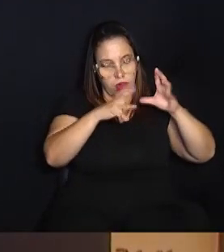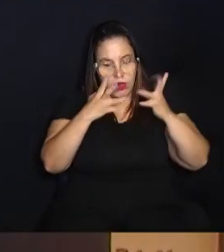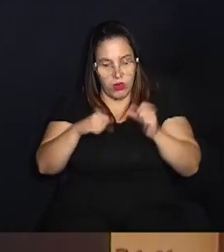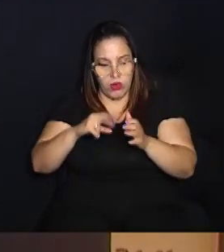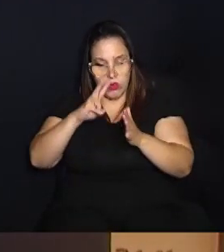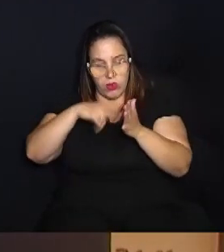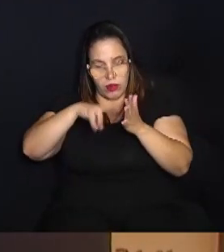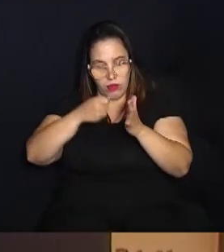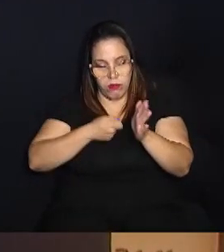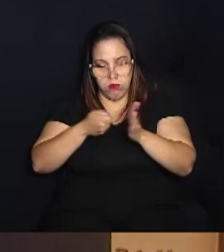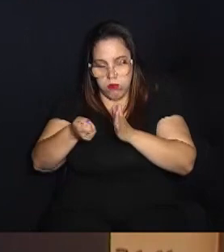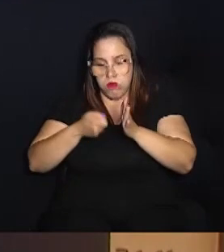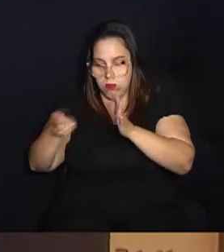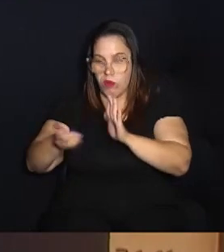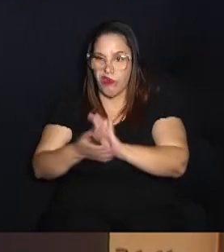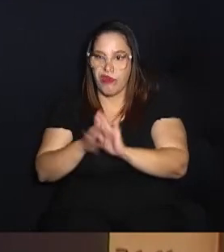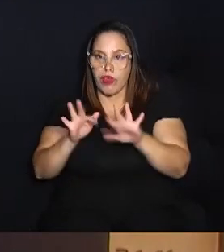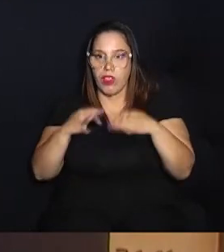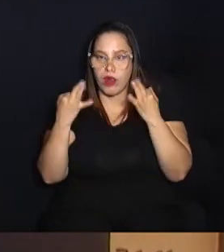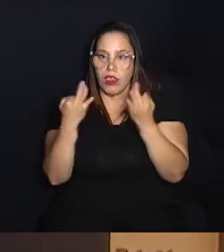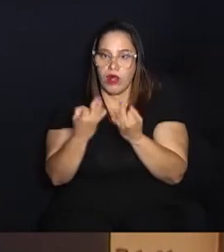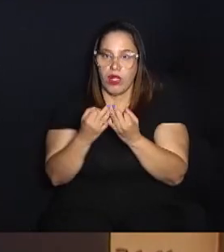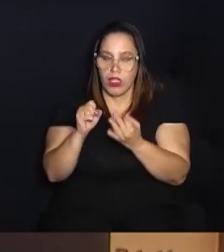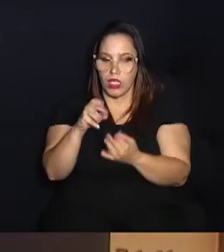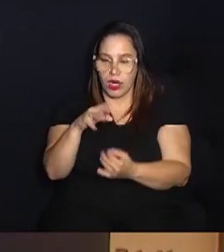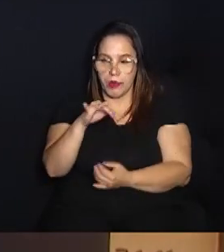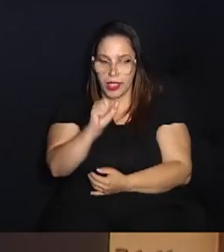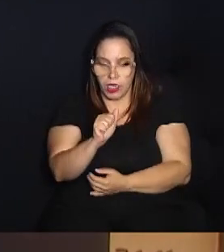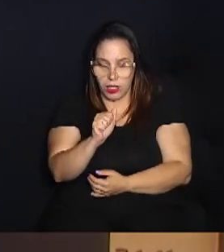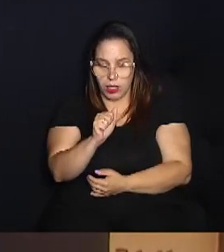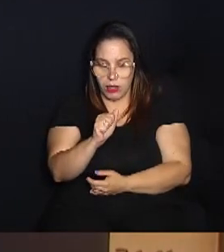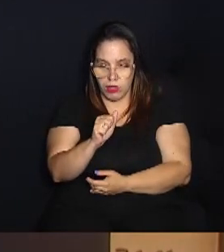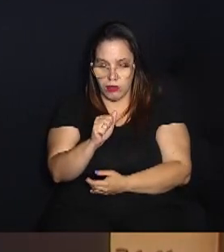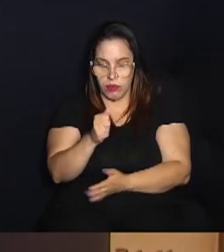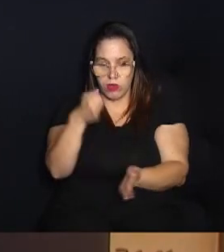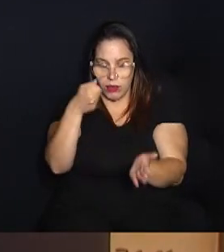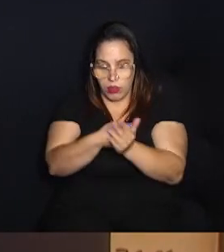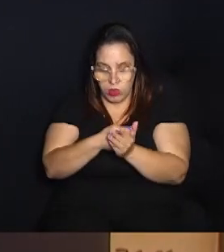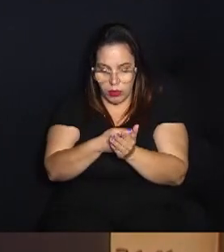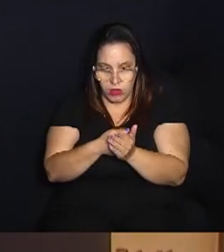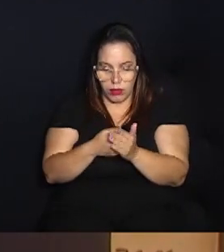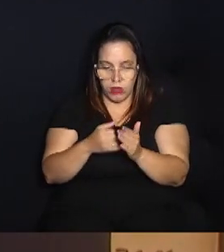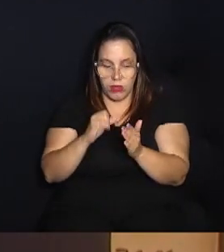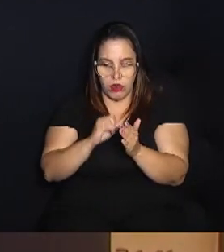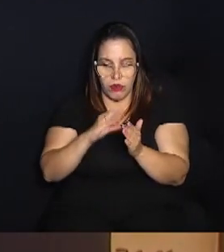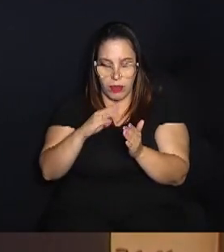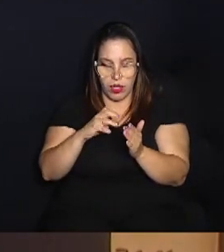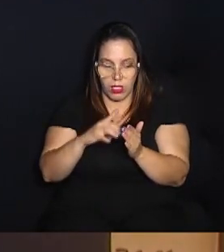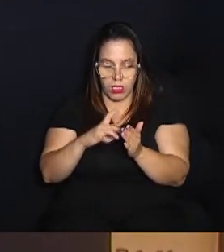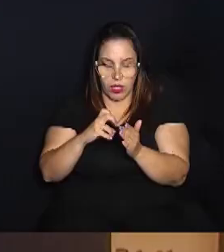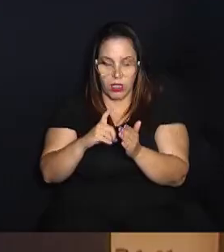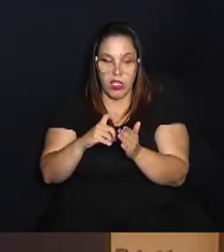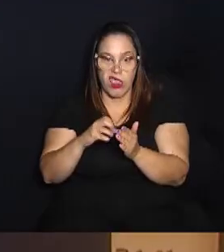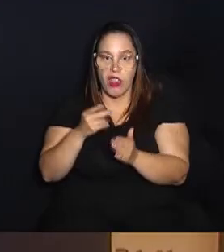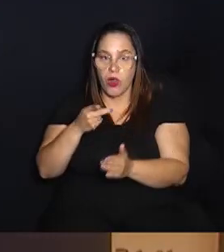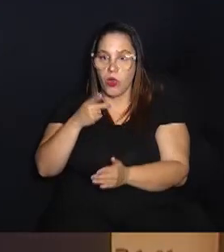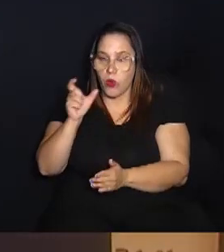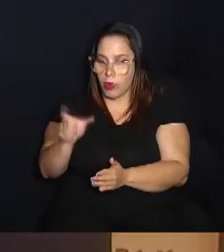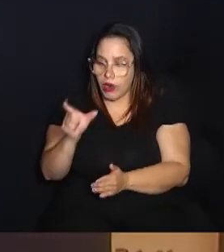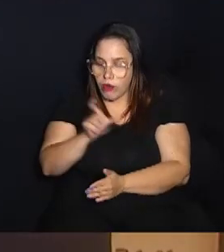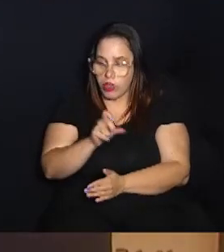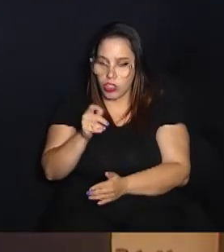palavras geradoras, as famílias silábicas, e aí, então, se estabelecia o processo de alfabetizagem. Com palavras-chave.